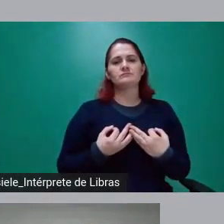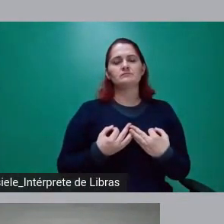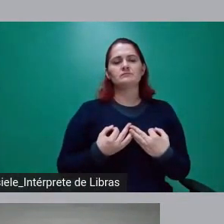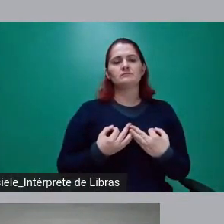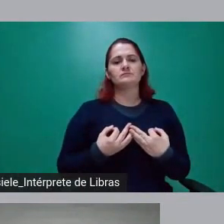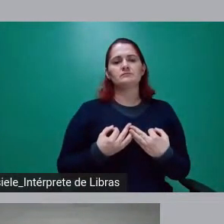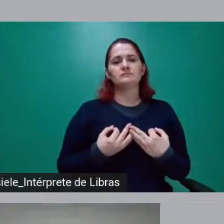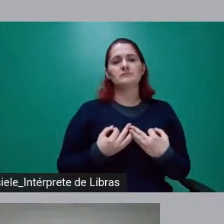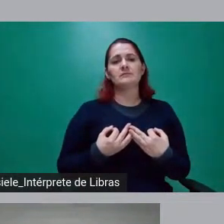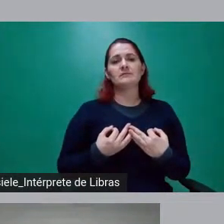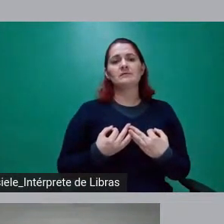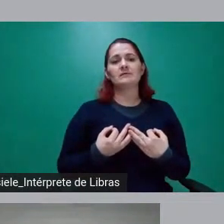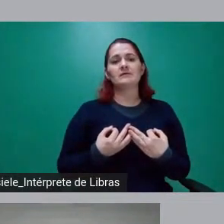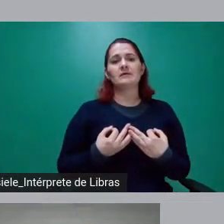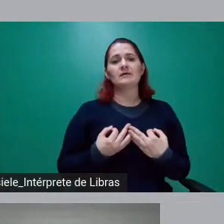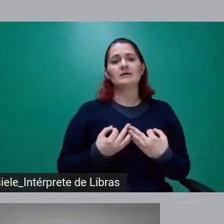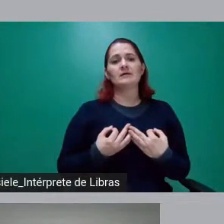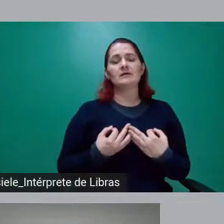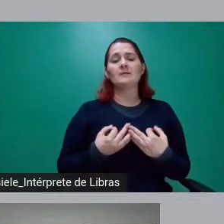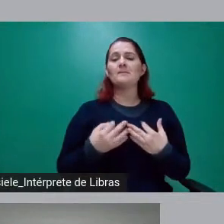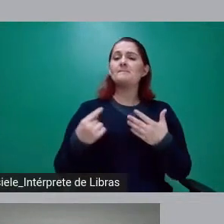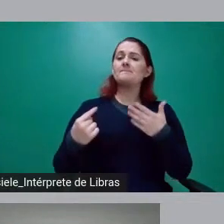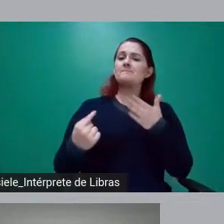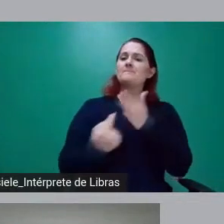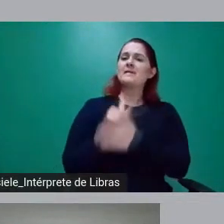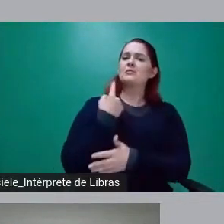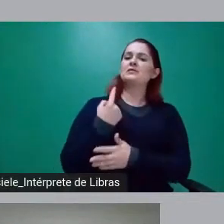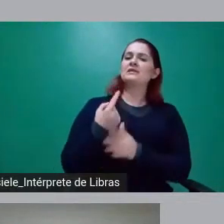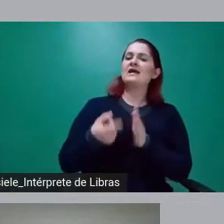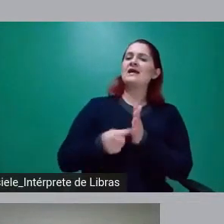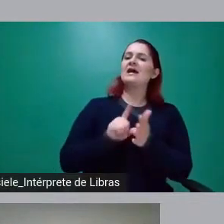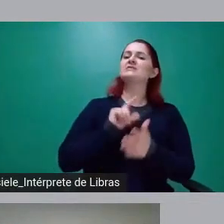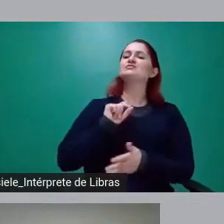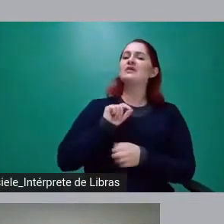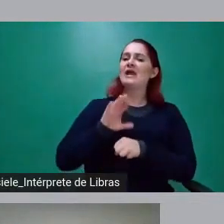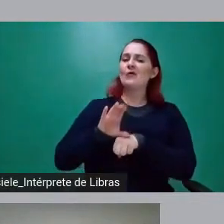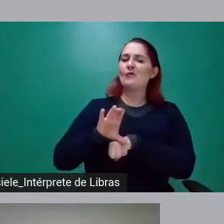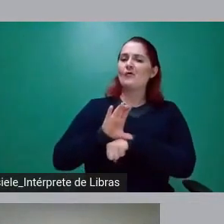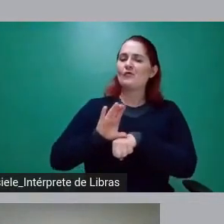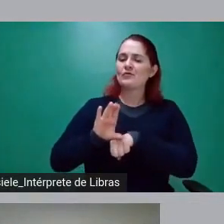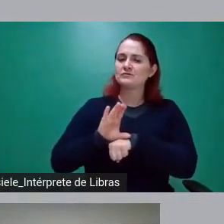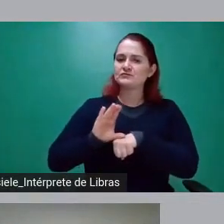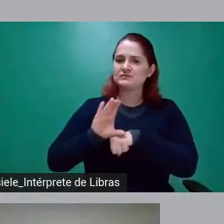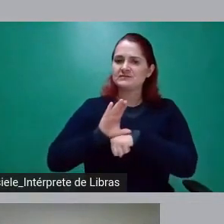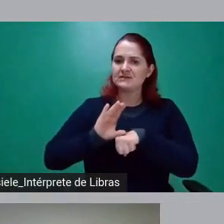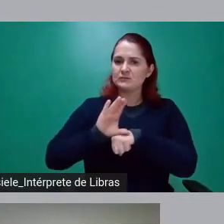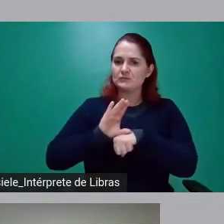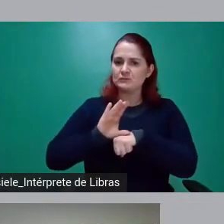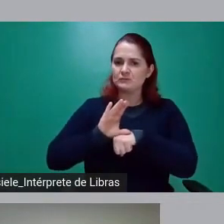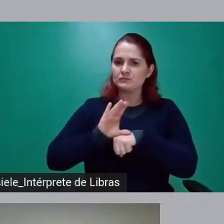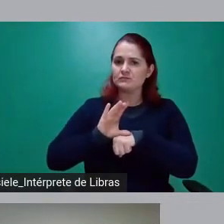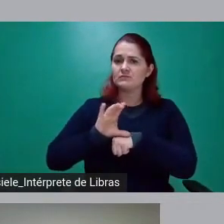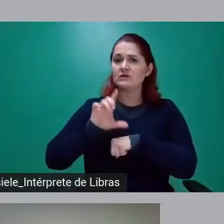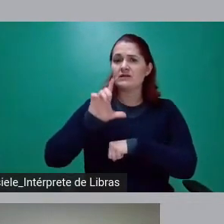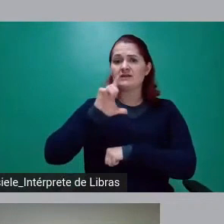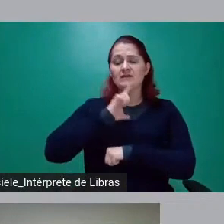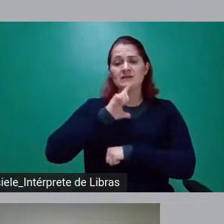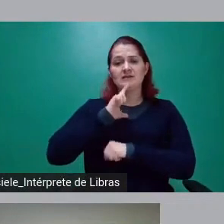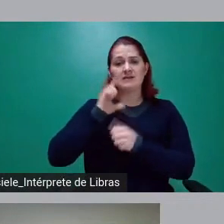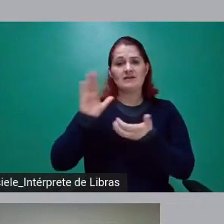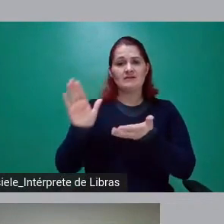mas primeiro ele nos faz a seguinte pergunta: esta Constituição é um